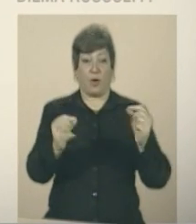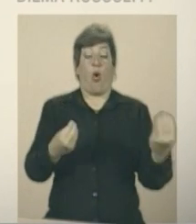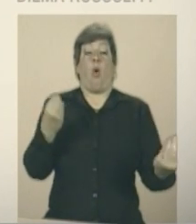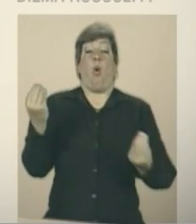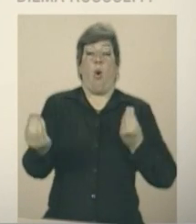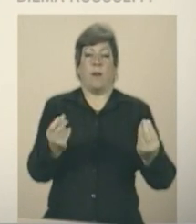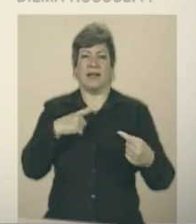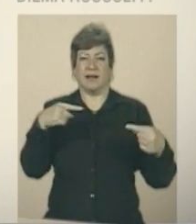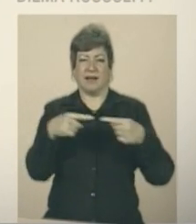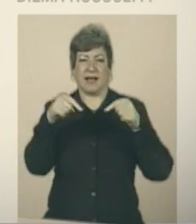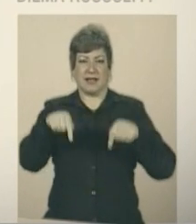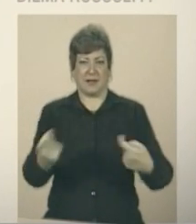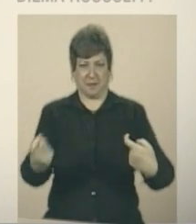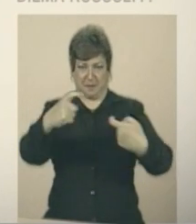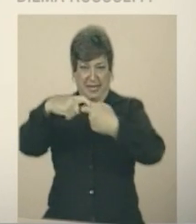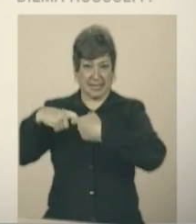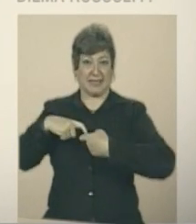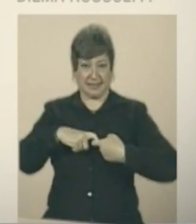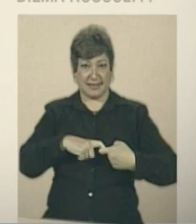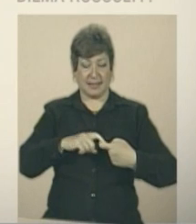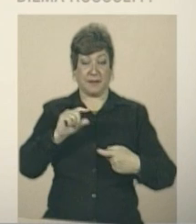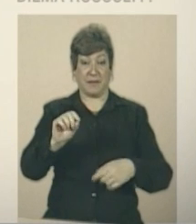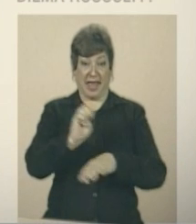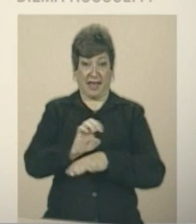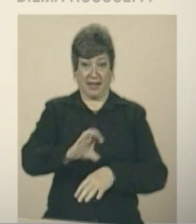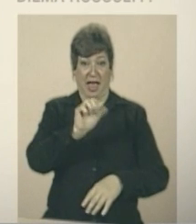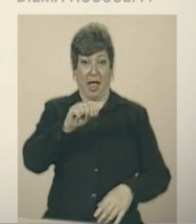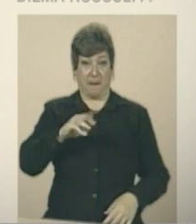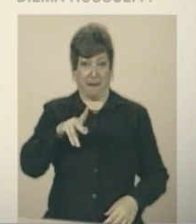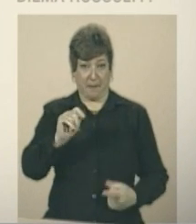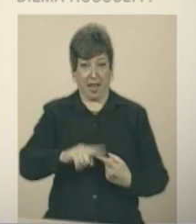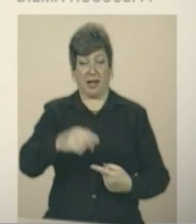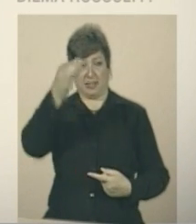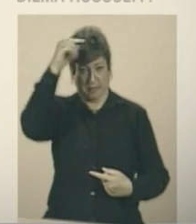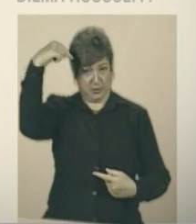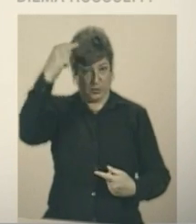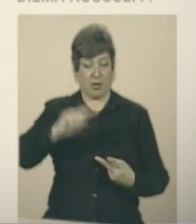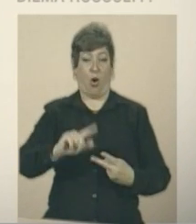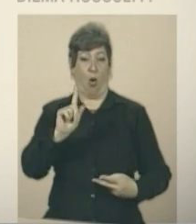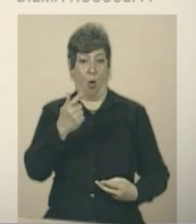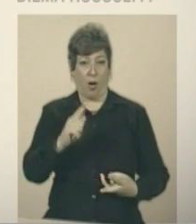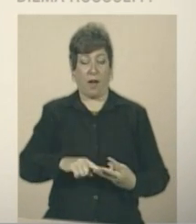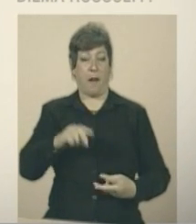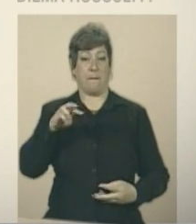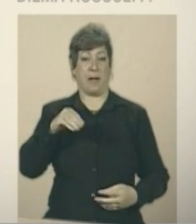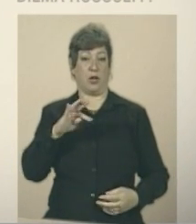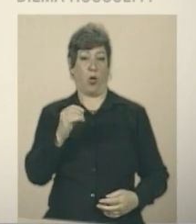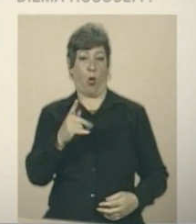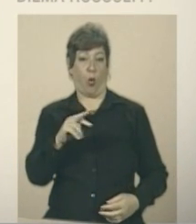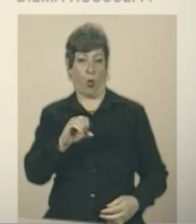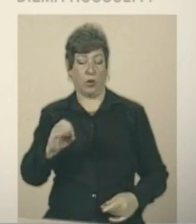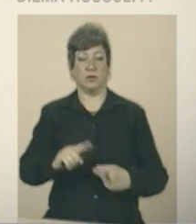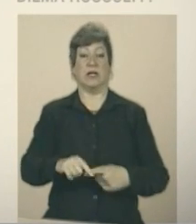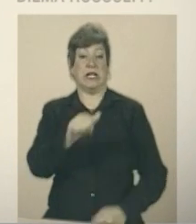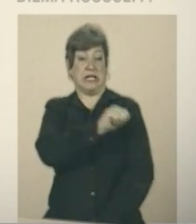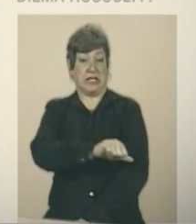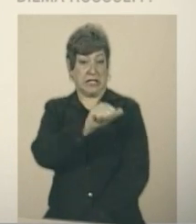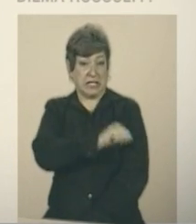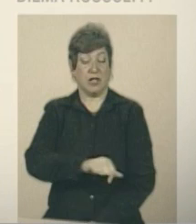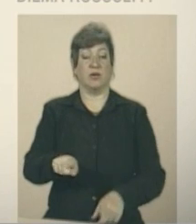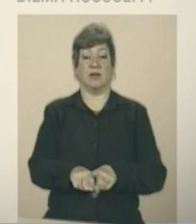tem dado certo essa parceria os estados do Amapá Espírito Santo Goiás Mato Grosso Rio de